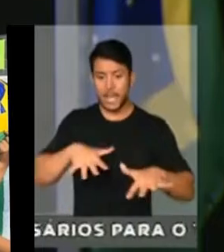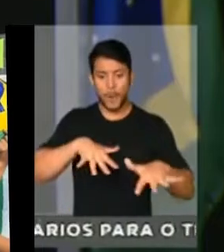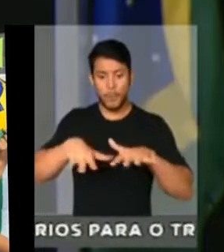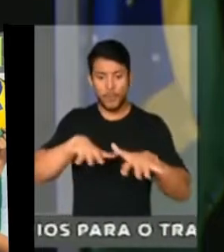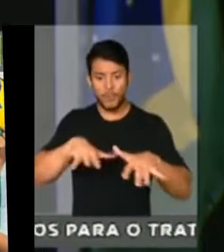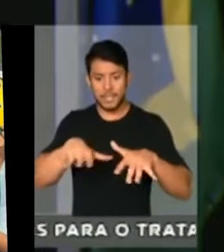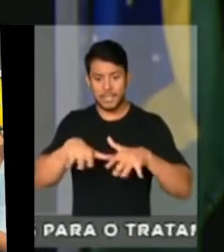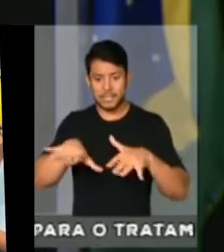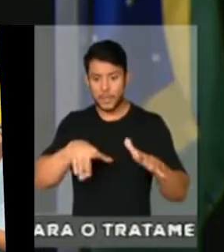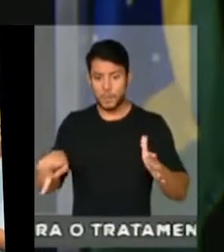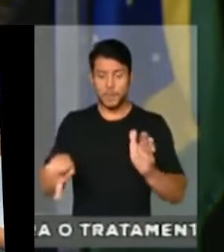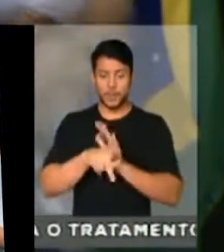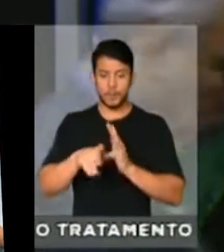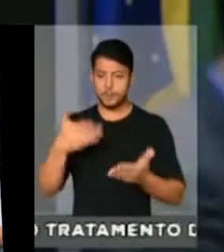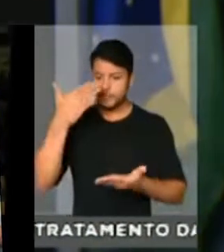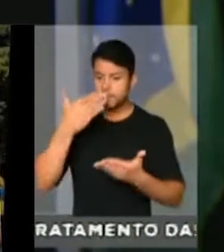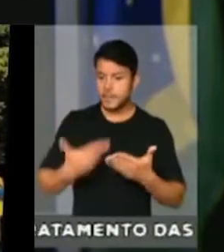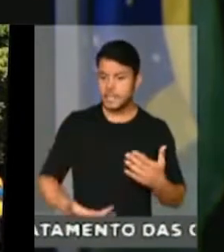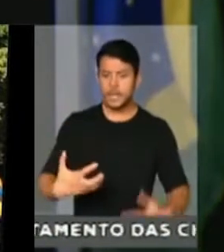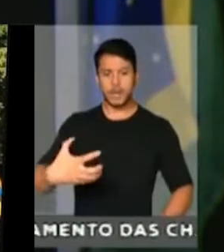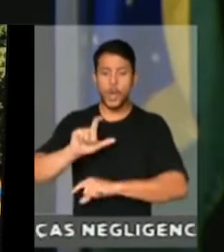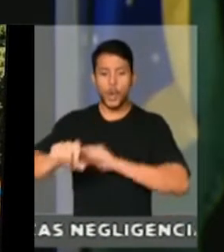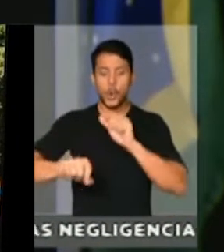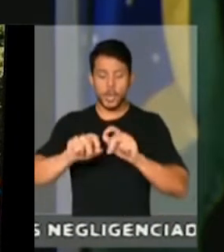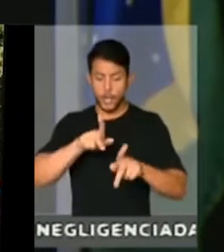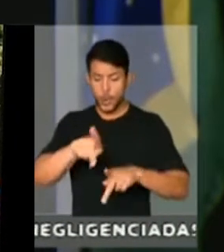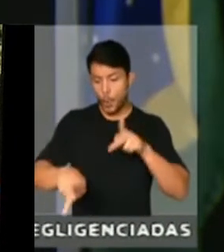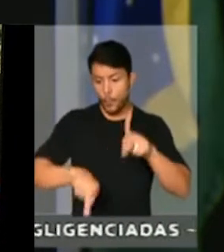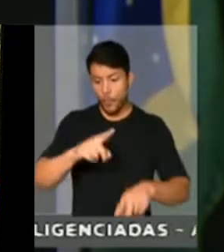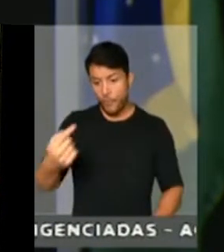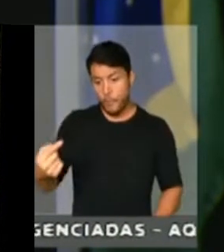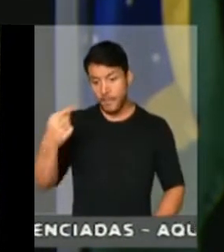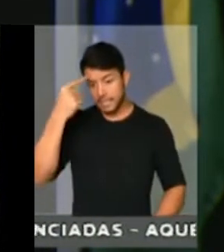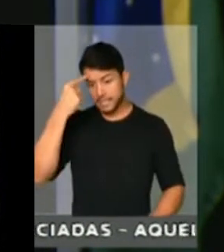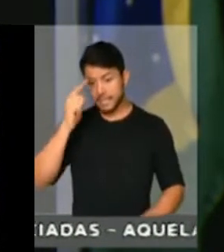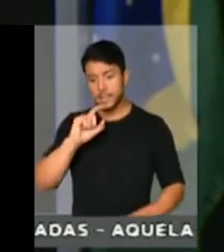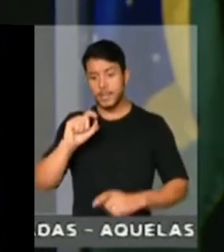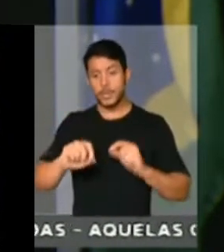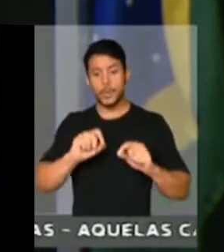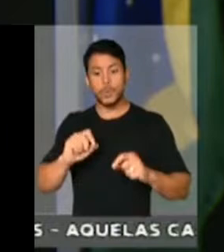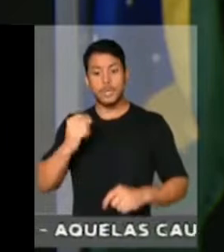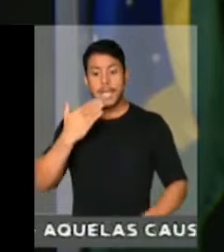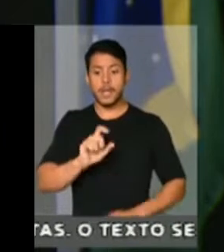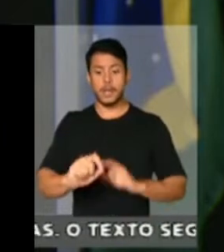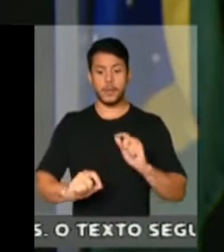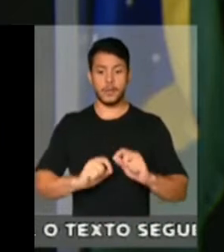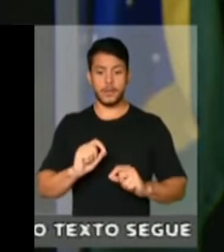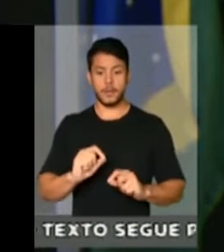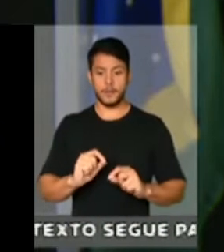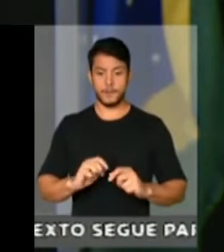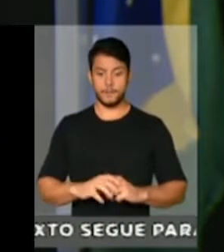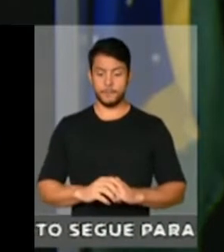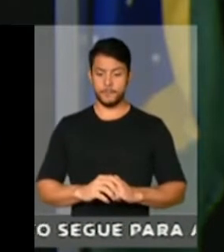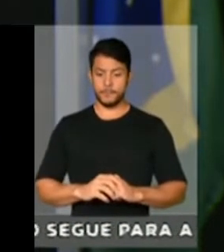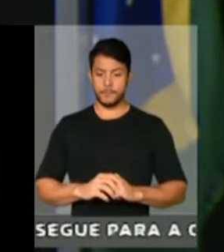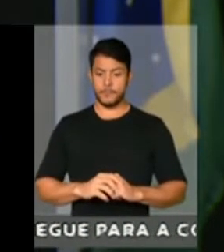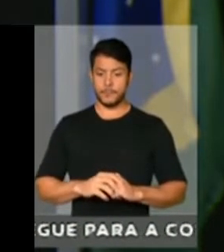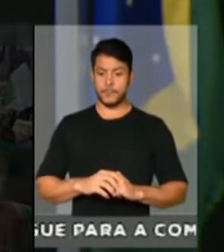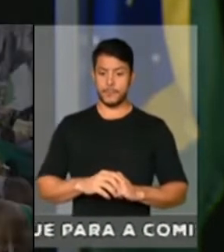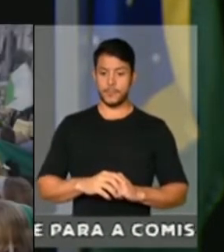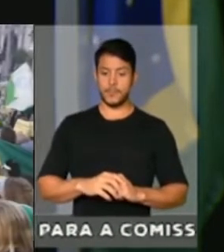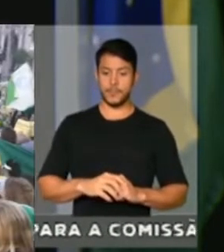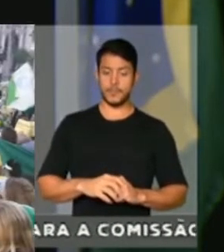vocês perderam o senso do que é as ruas, que pensa do que é o melhor para o Brasil. Em que nós temos